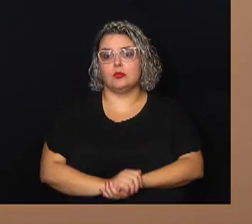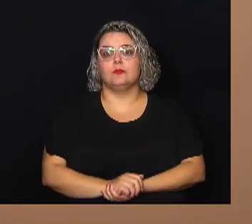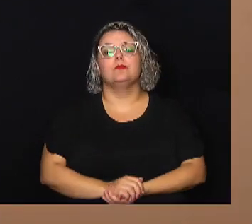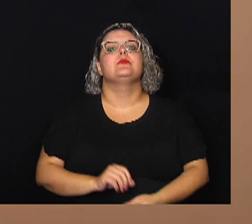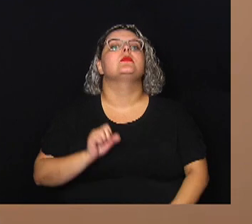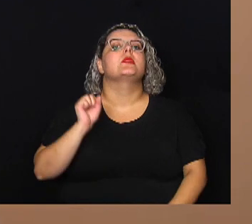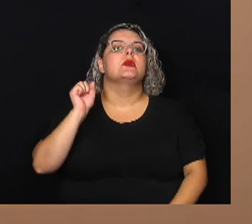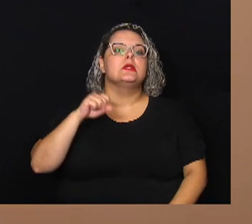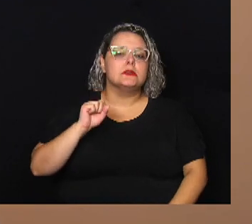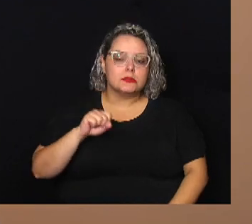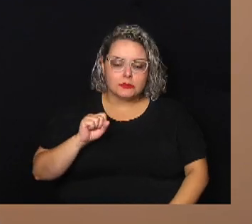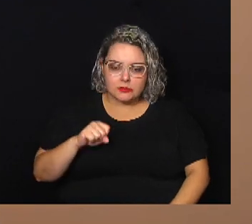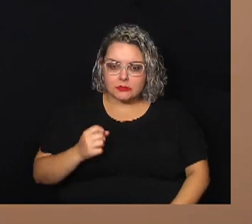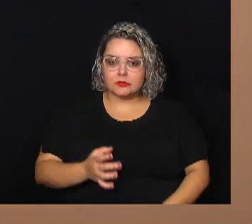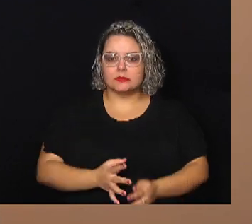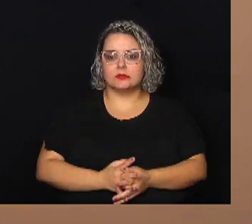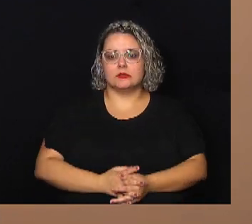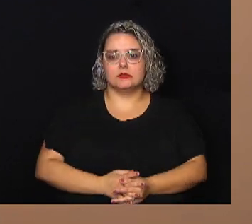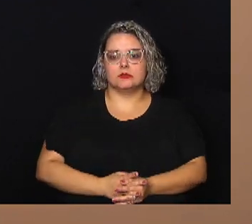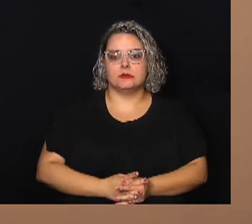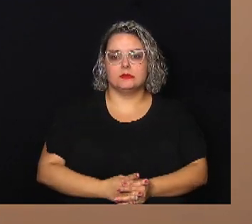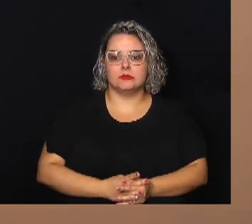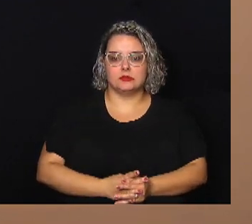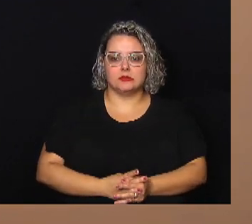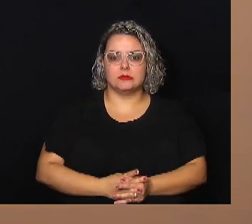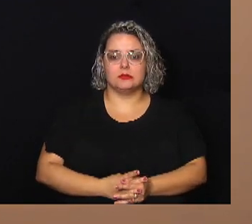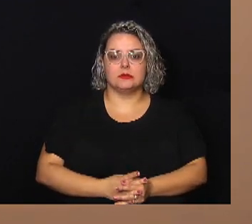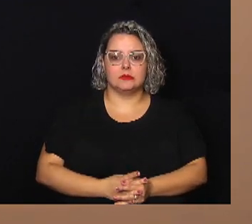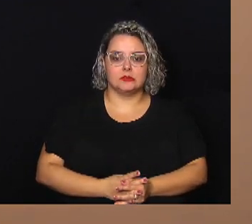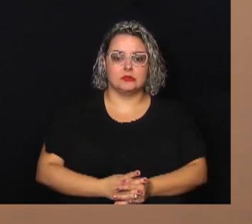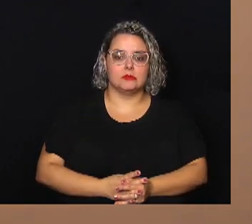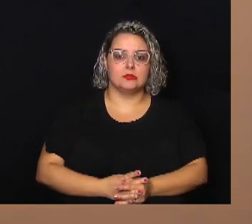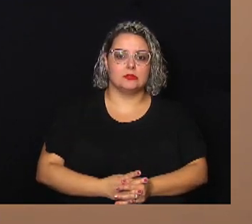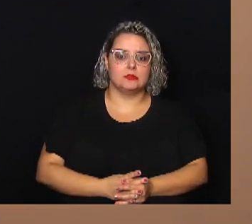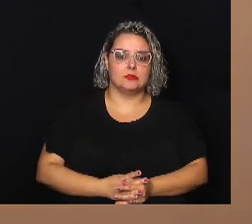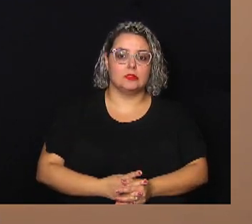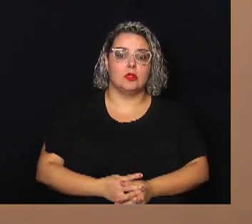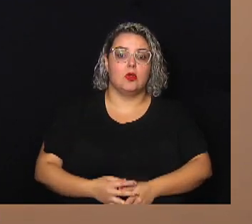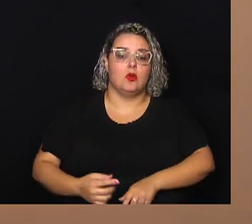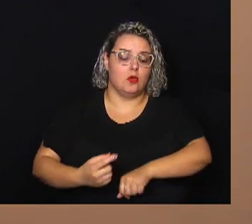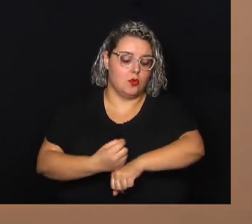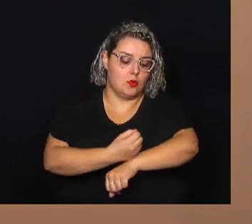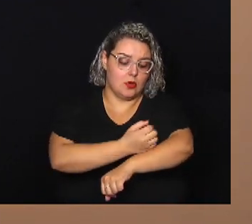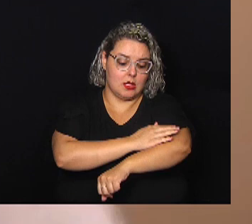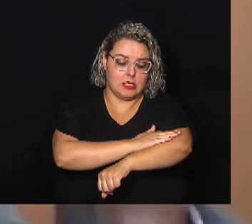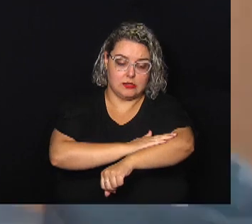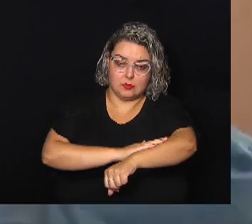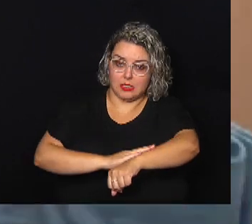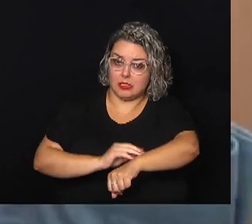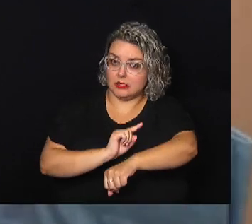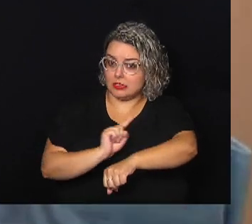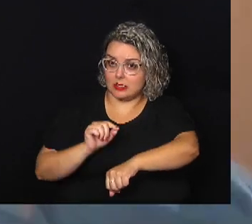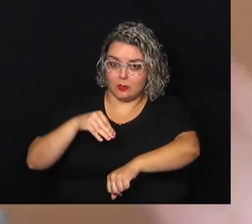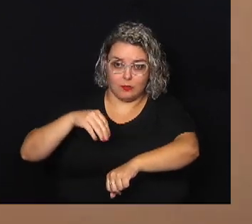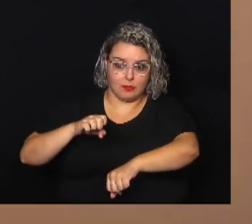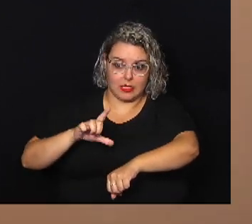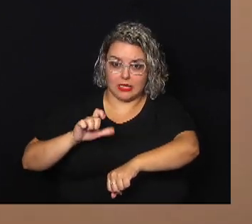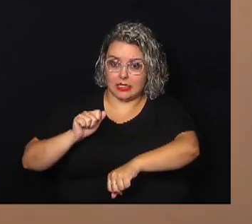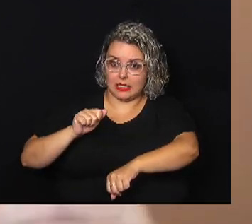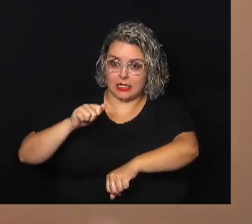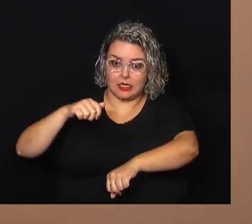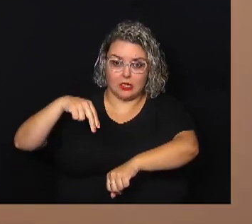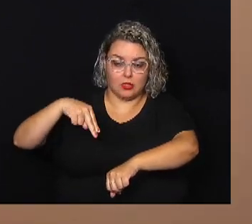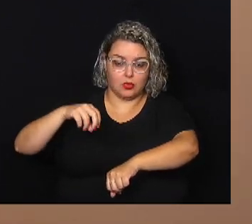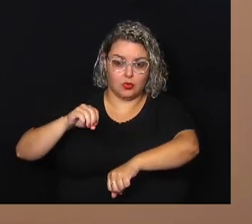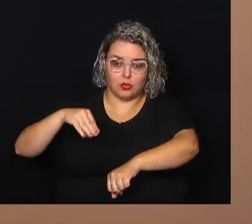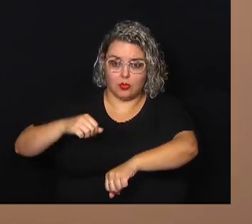Isso, a gente acaba nas estimativas, como o câncer de pele não melanoma, ele acaba sendo o mais comum